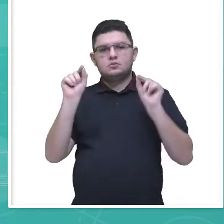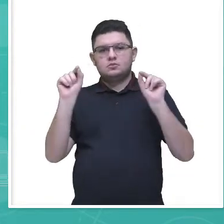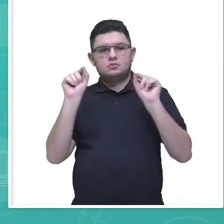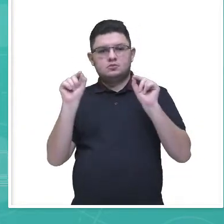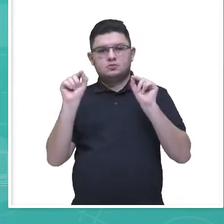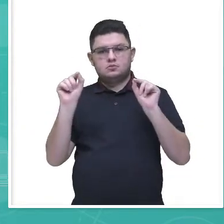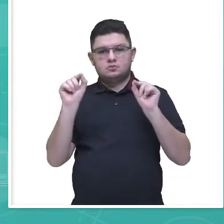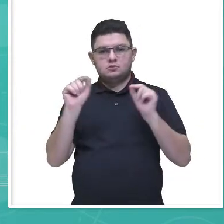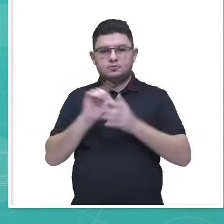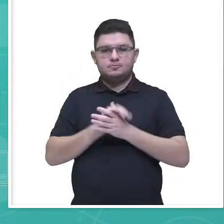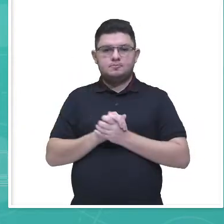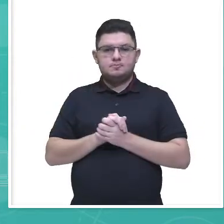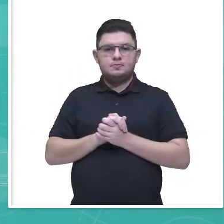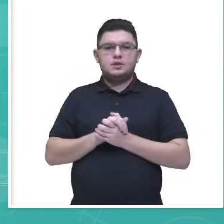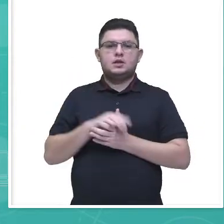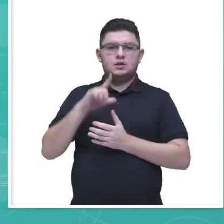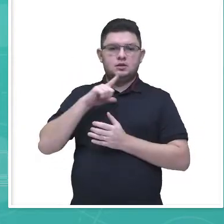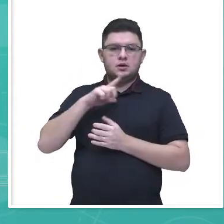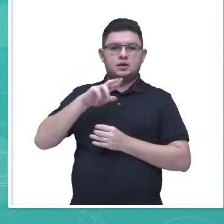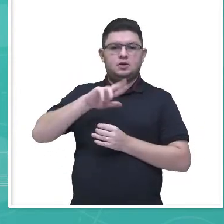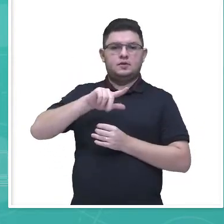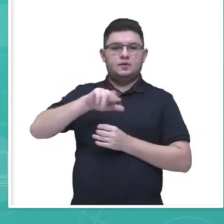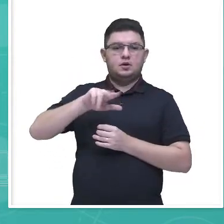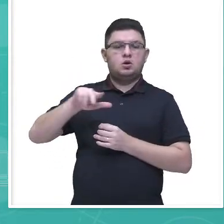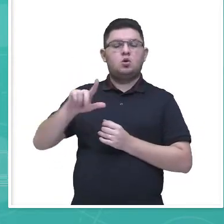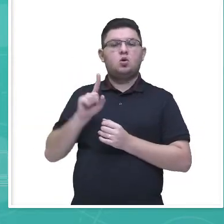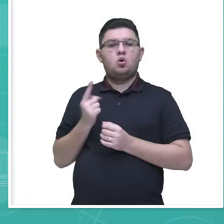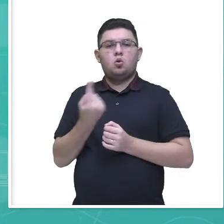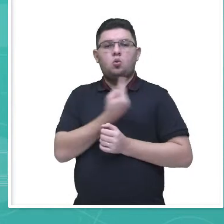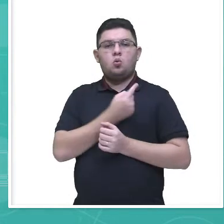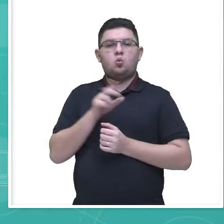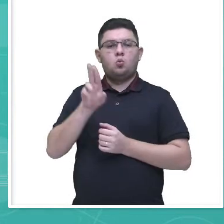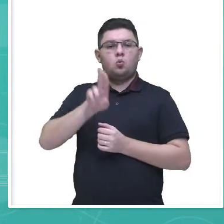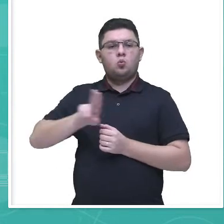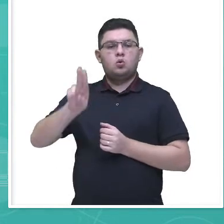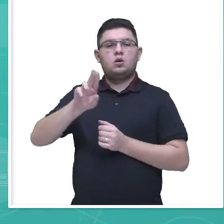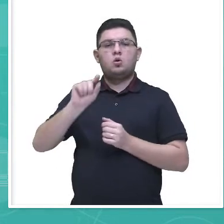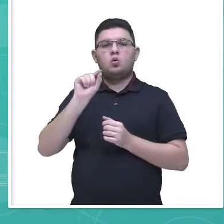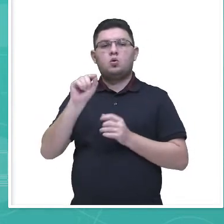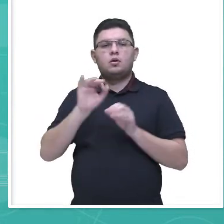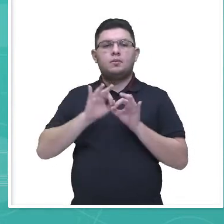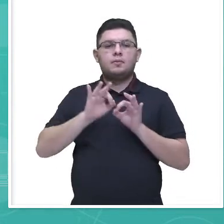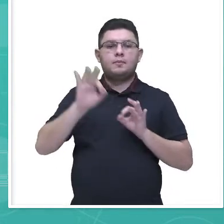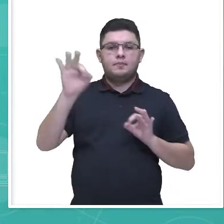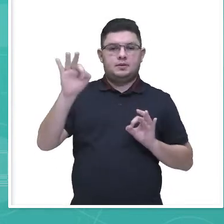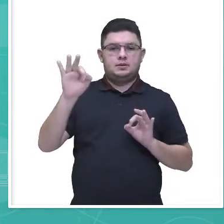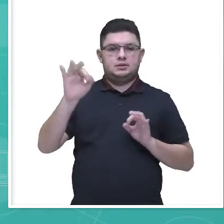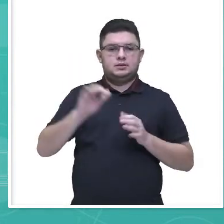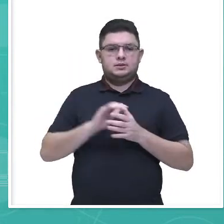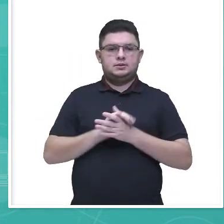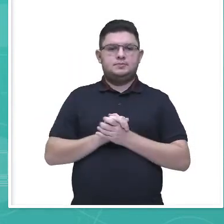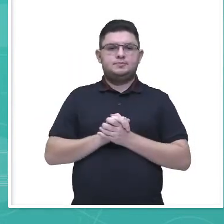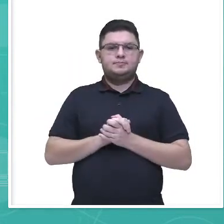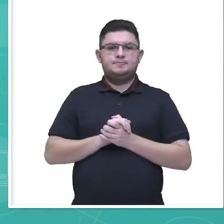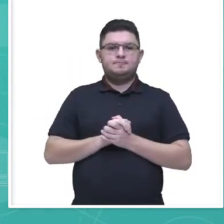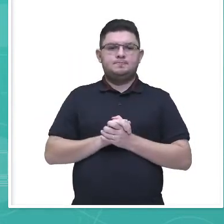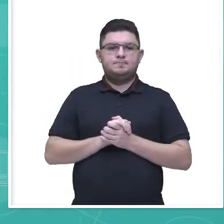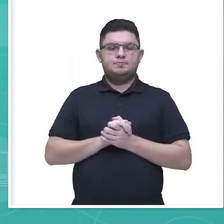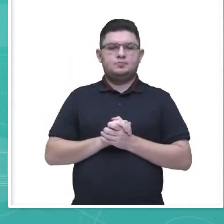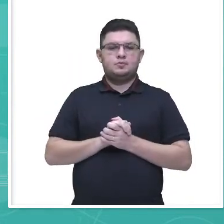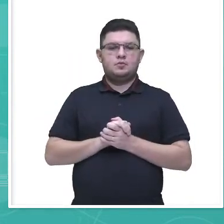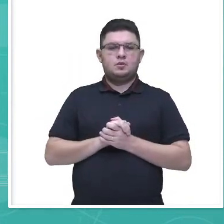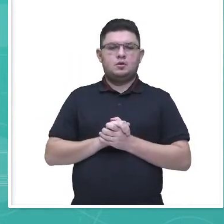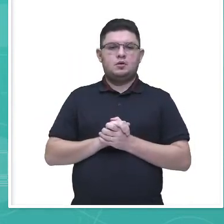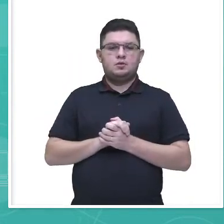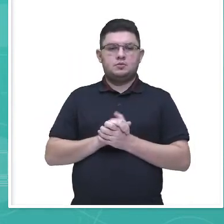outros instrumentos aí que a gente utiliza para fazer essa medida, no caso, essas unidades aí de medida. A gente tem